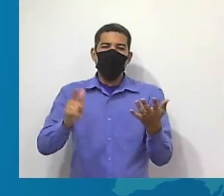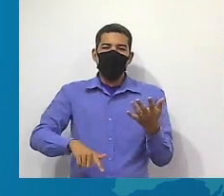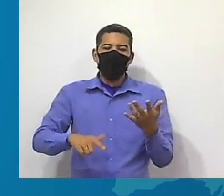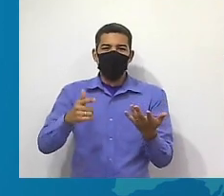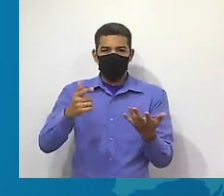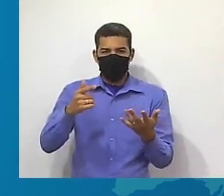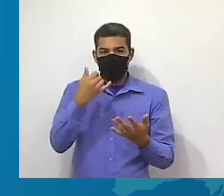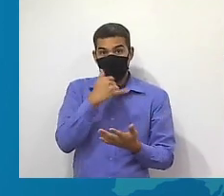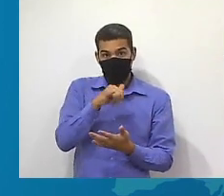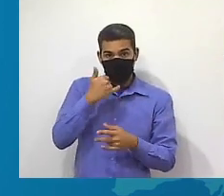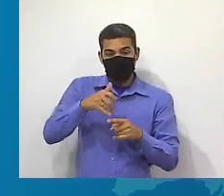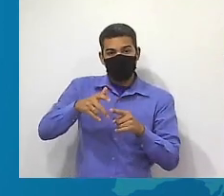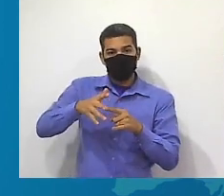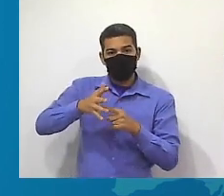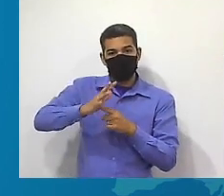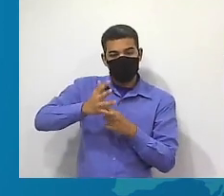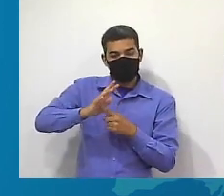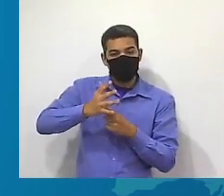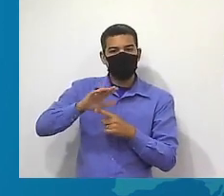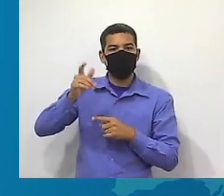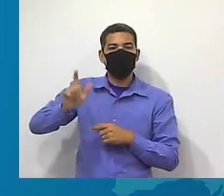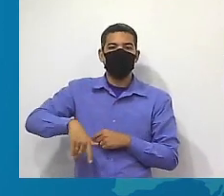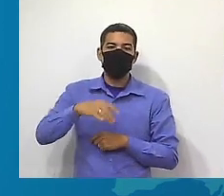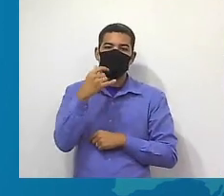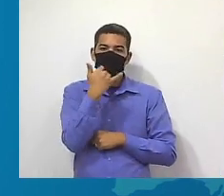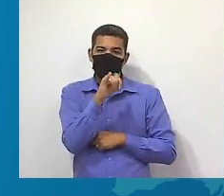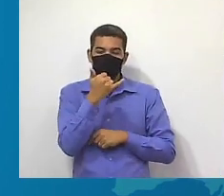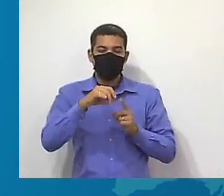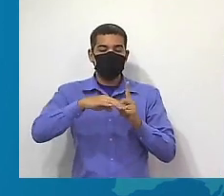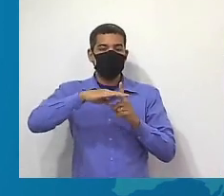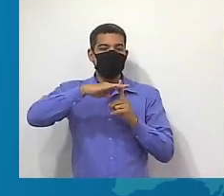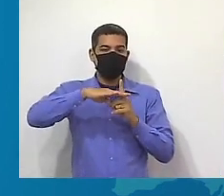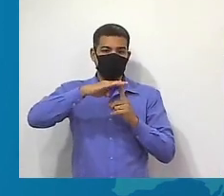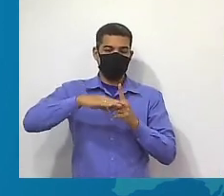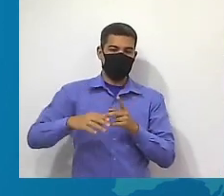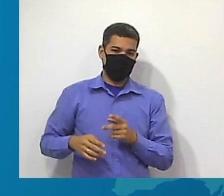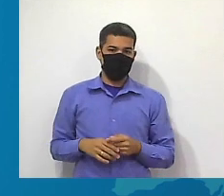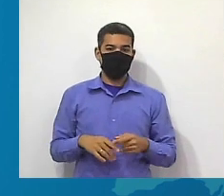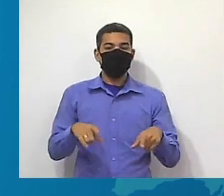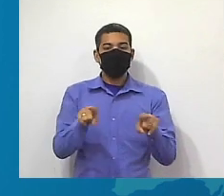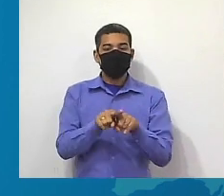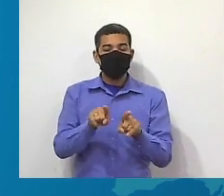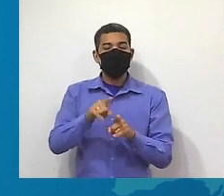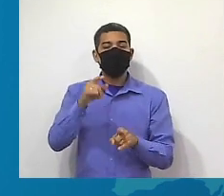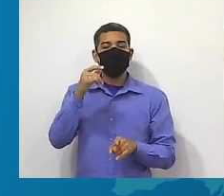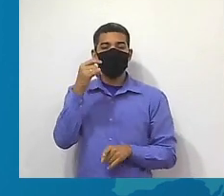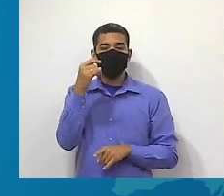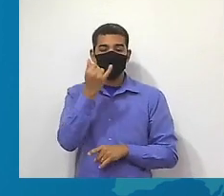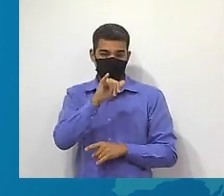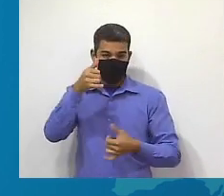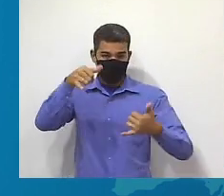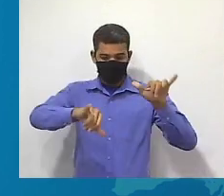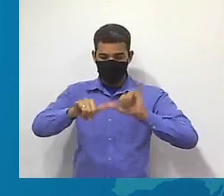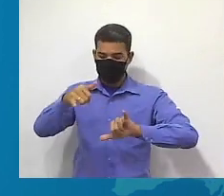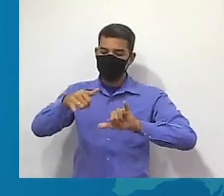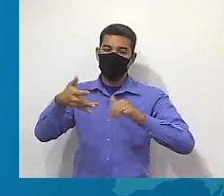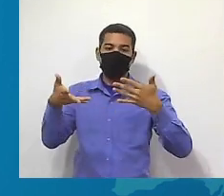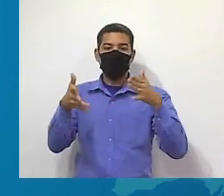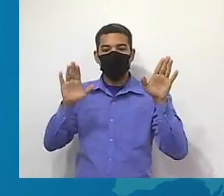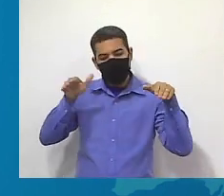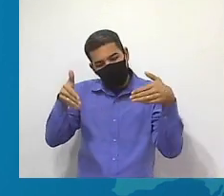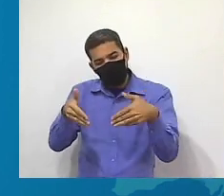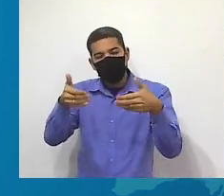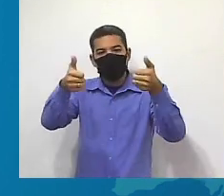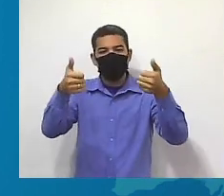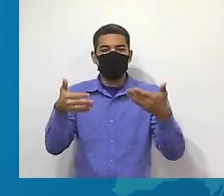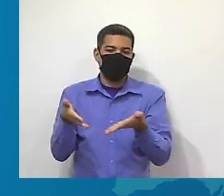através de energia mecânica, através de energia térmica, através de energia química, que é o foco da nossa aula. Então aqui no